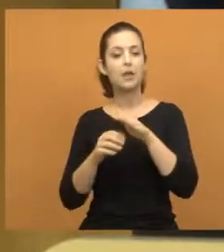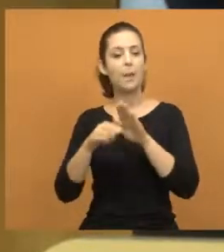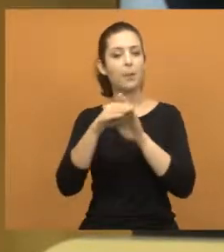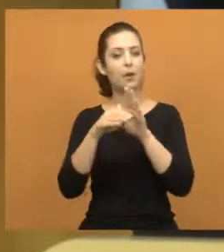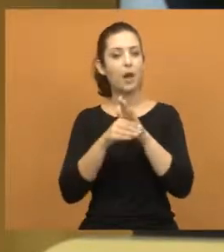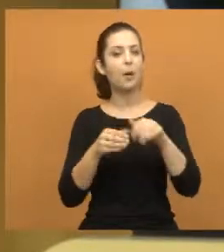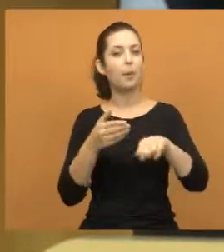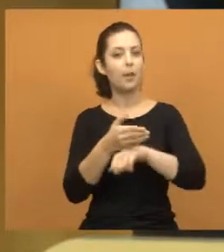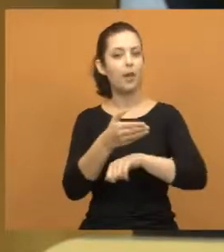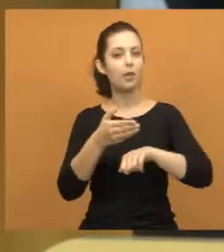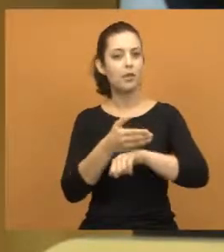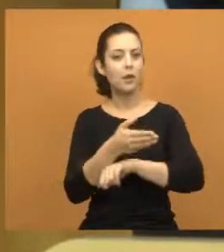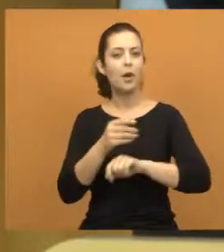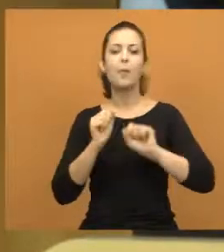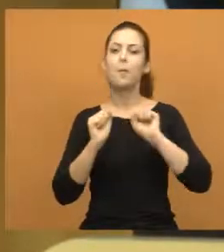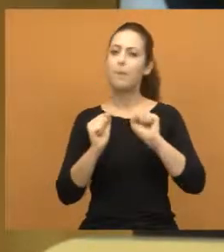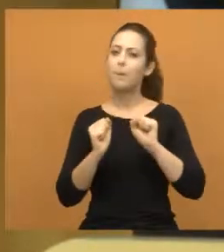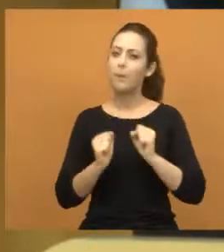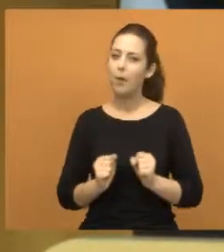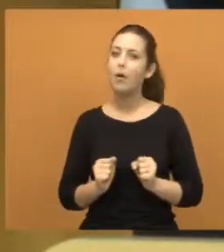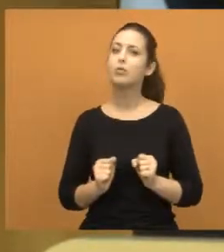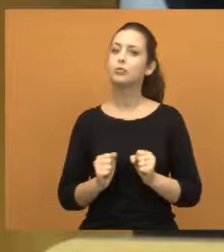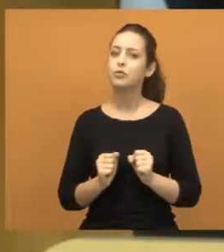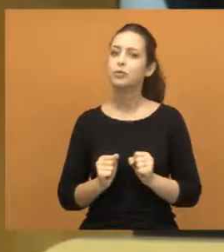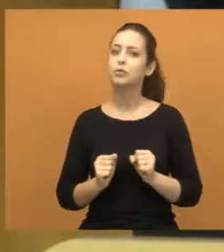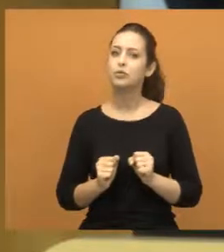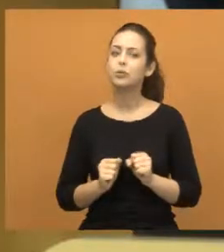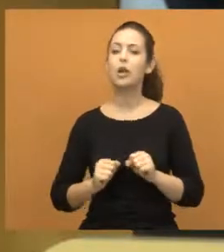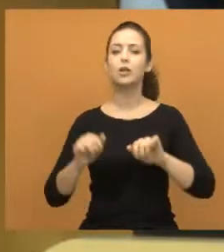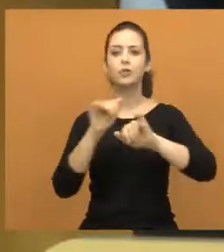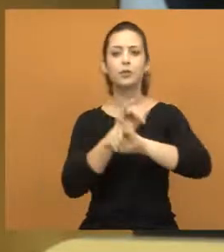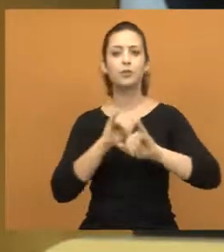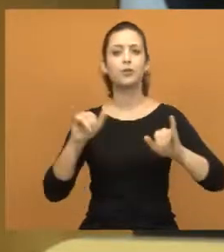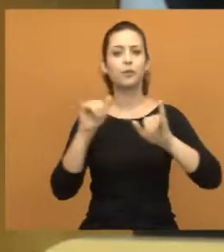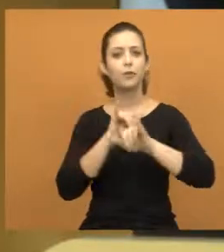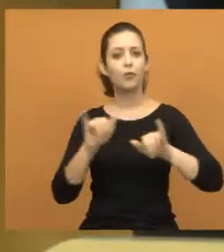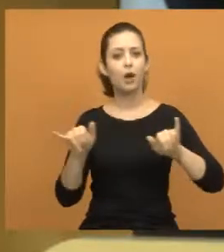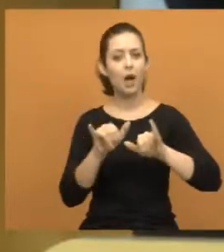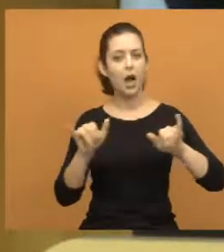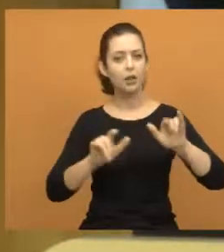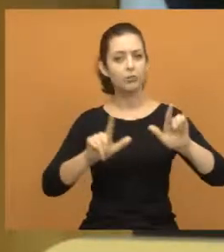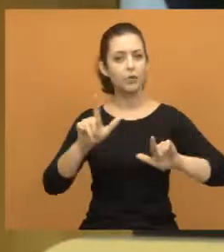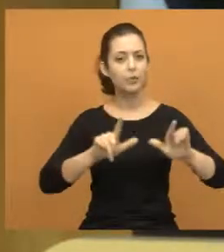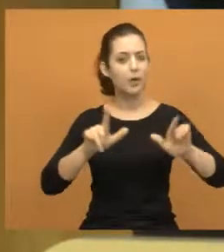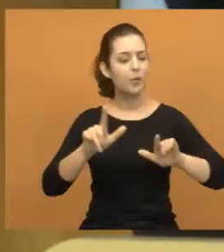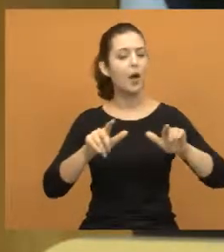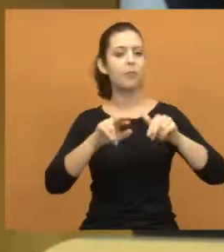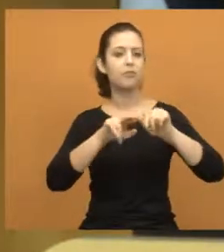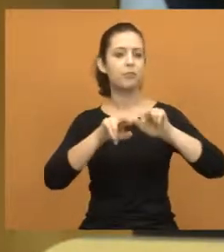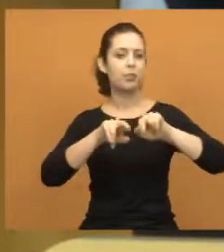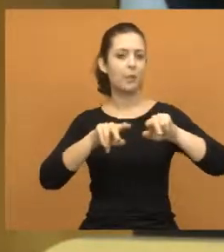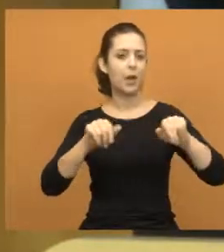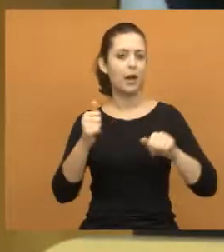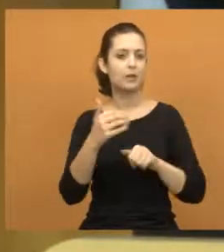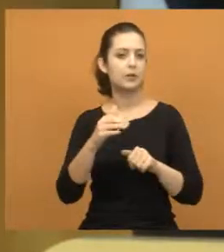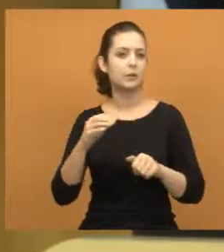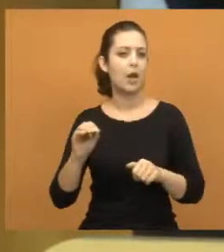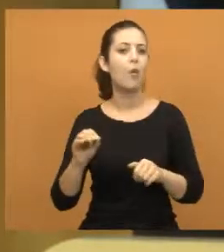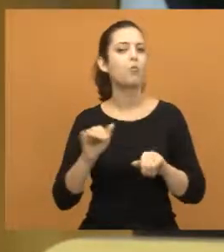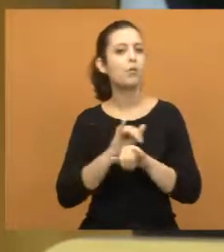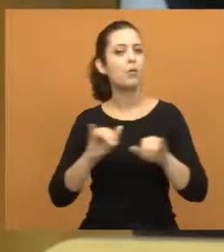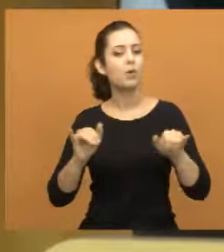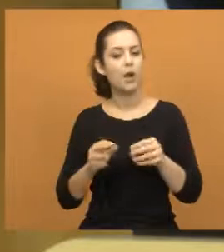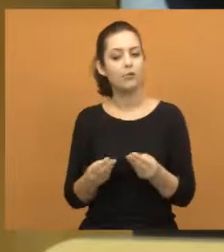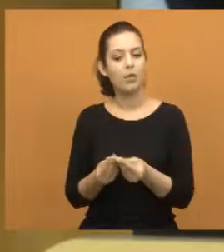programa poderão divulgar com fins proporcionais a publicitários as ações praticadas